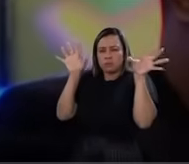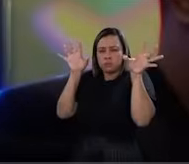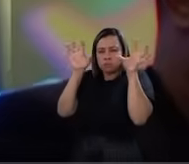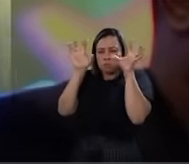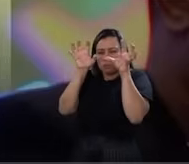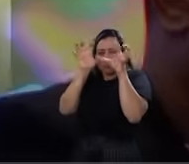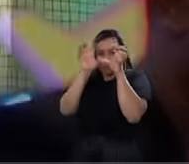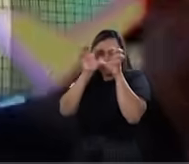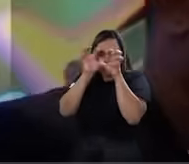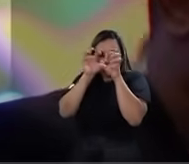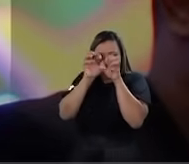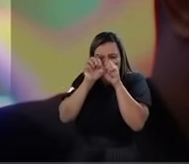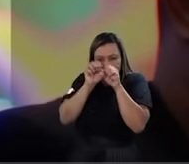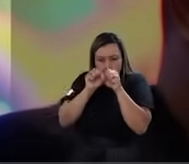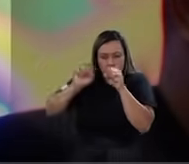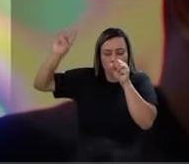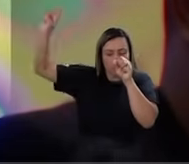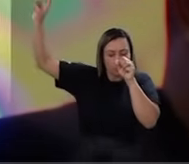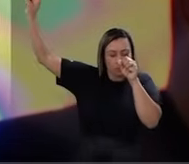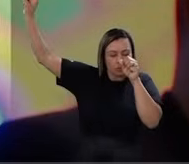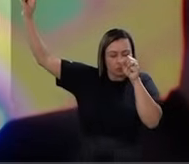Quando Senhor